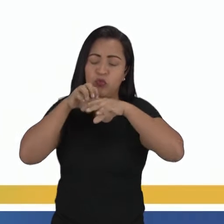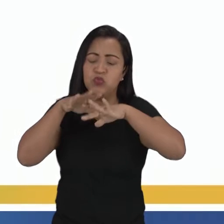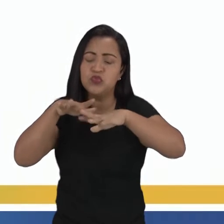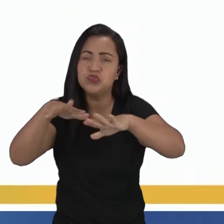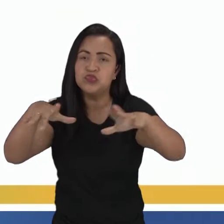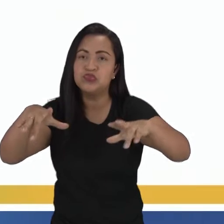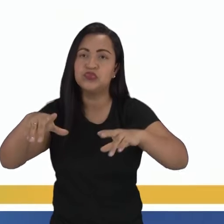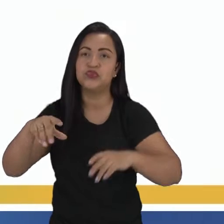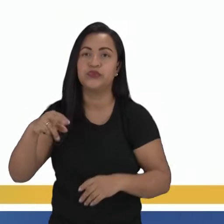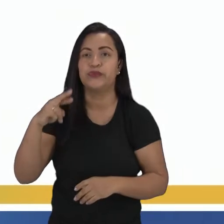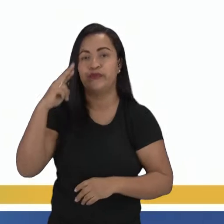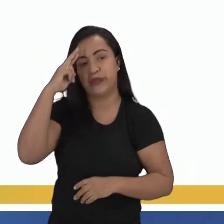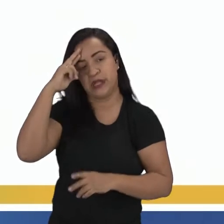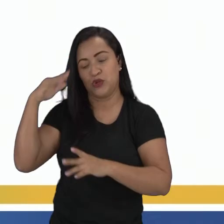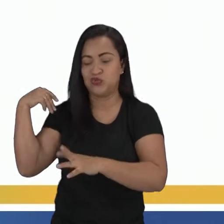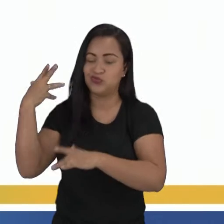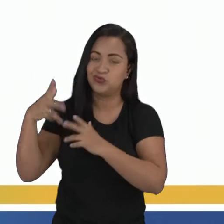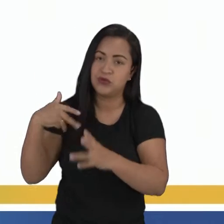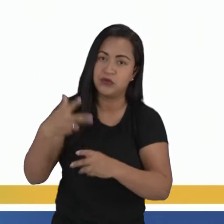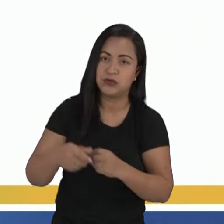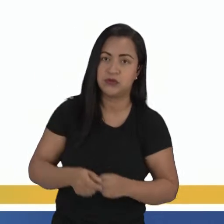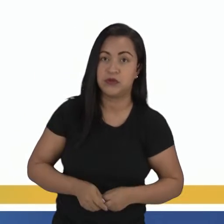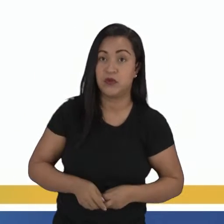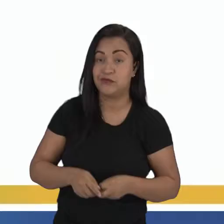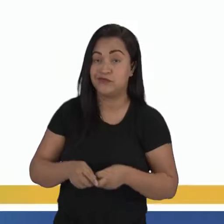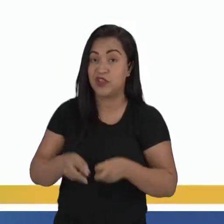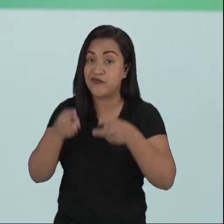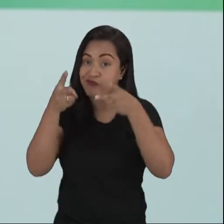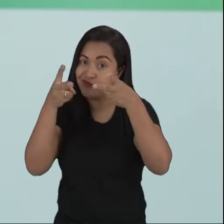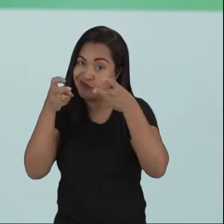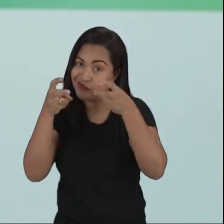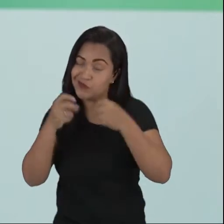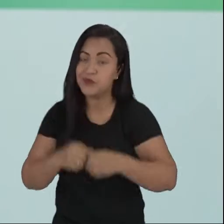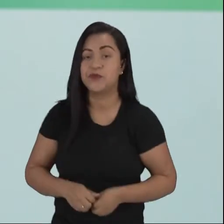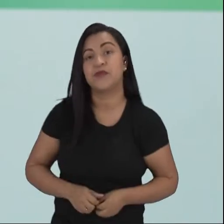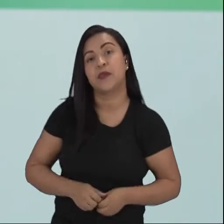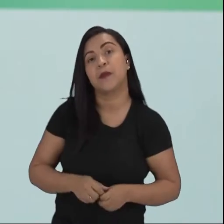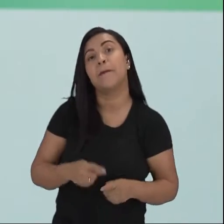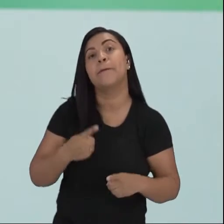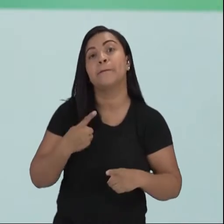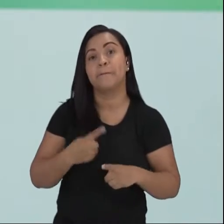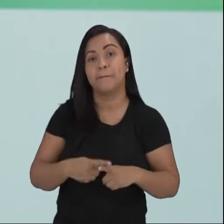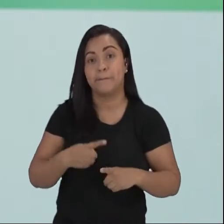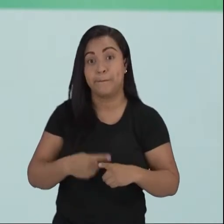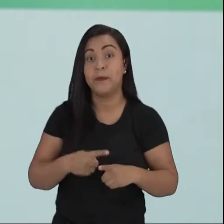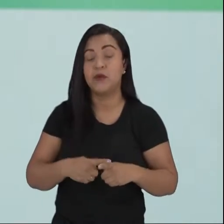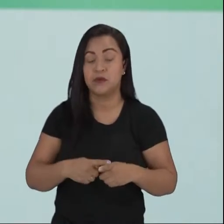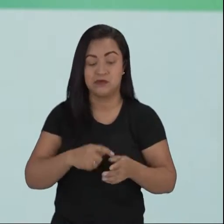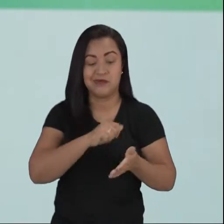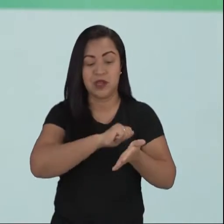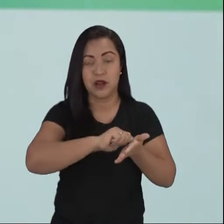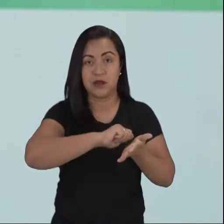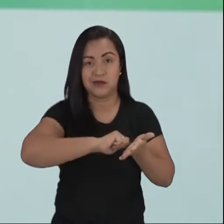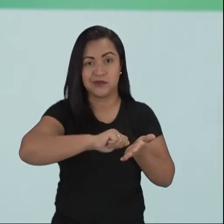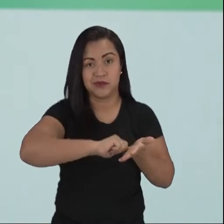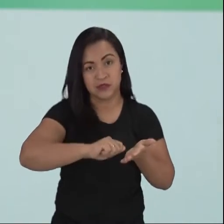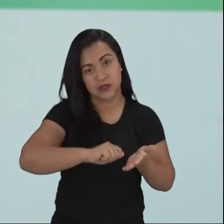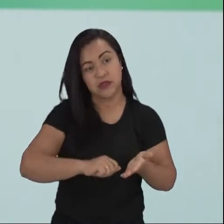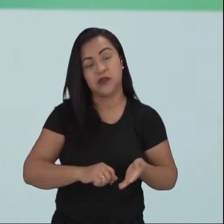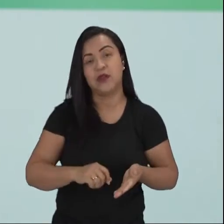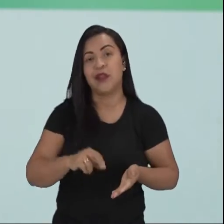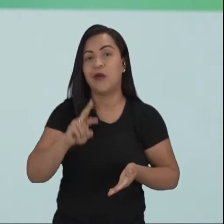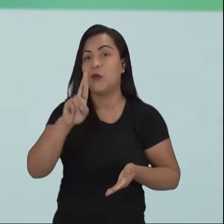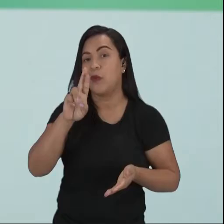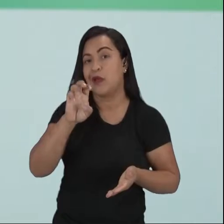Então, galerinha, fiquem atentos porque pode praticamente importar na sua escrita, por exemplo, de uma redação,